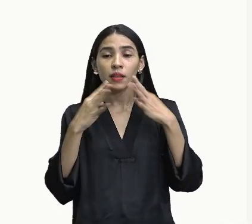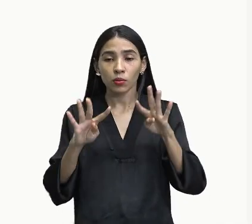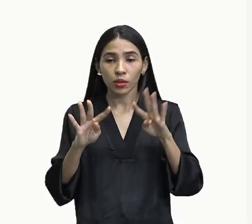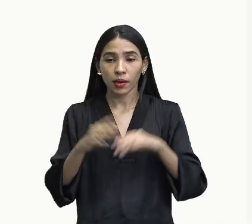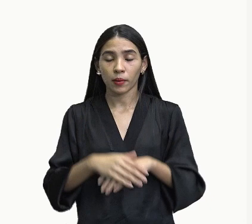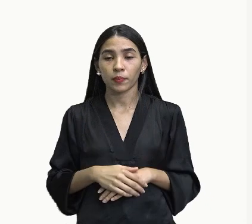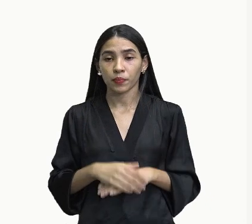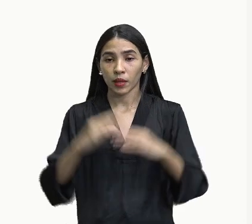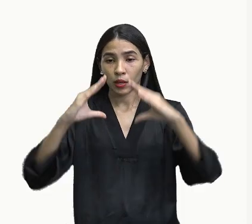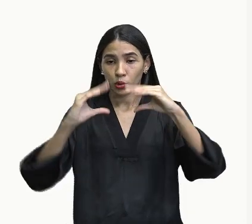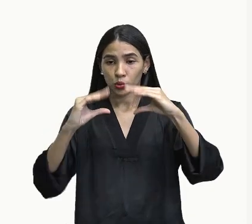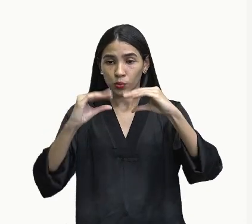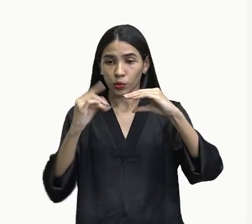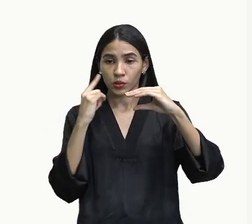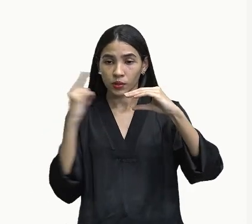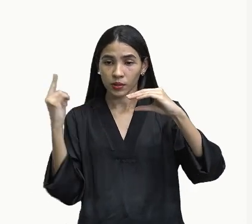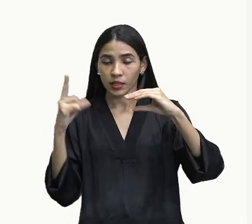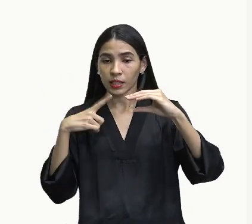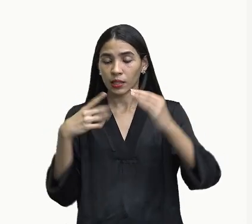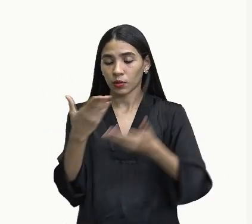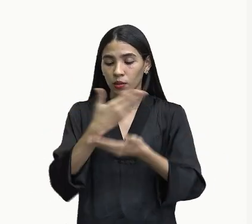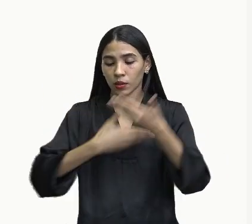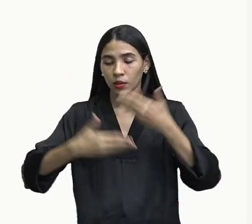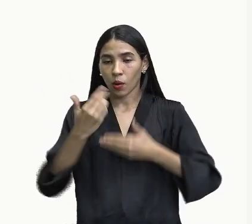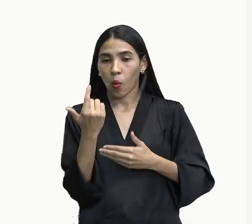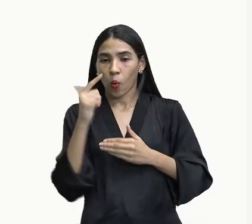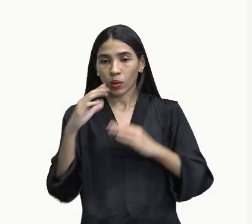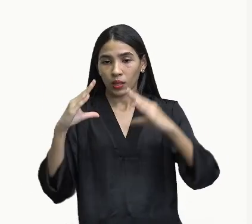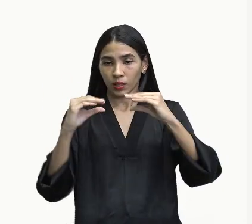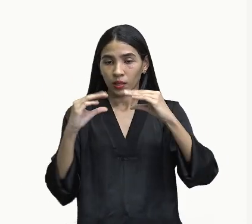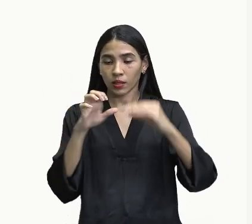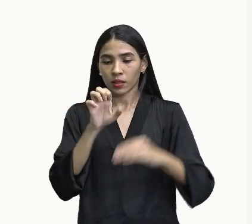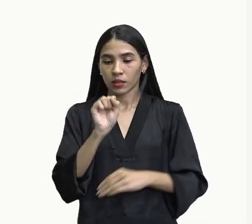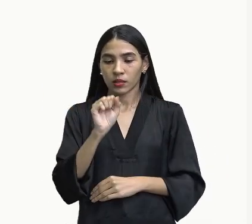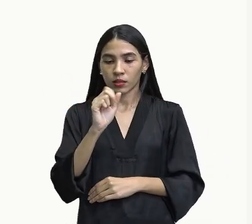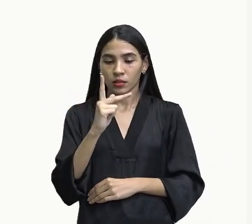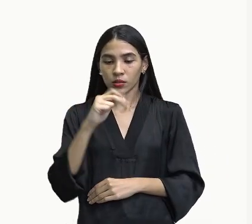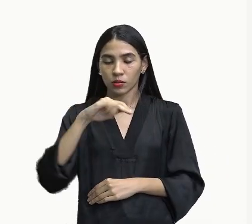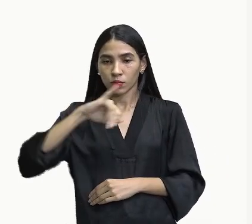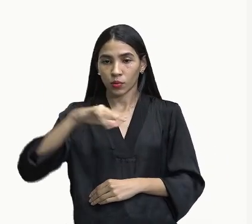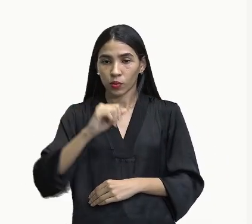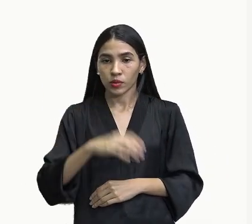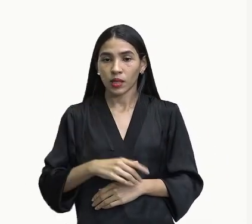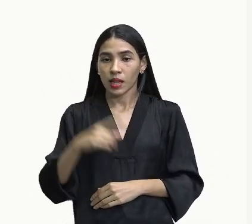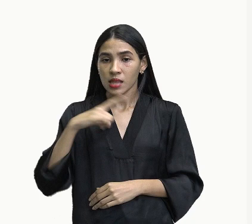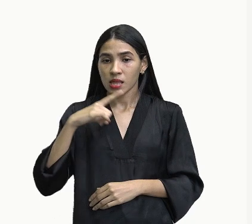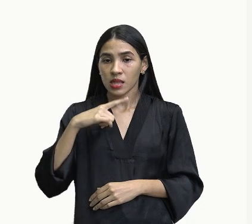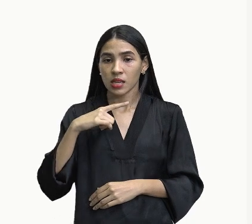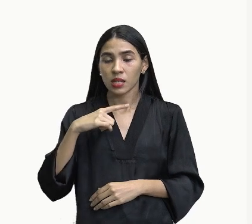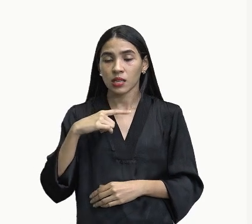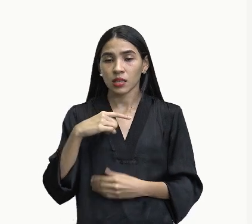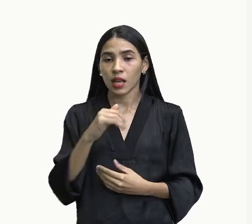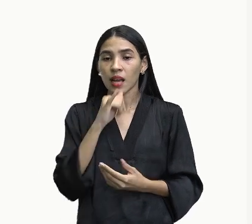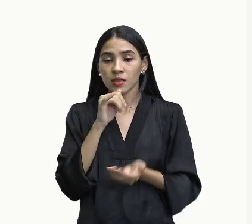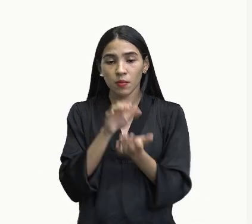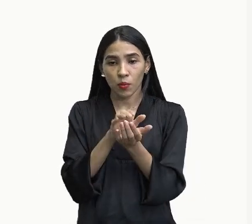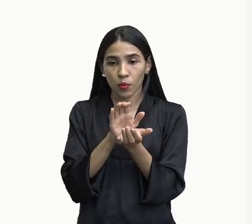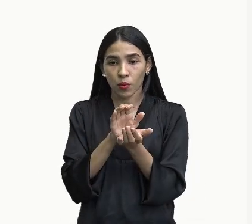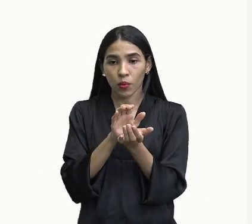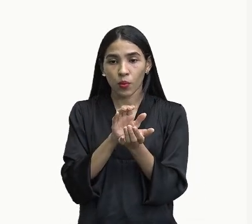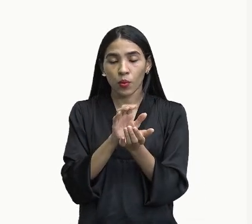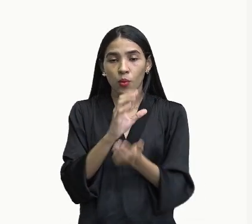fundo do mar e interagindo com outros indivíduos, né? Nós temos aqui um coral e, claro, ele vai